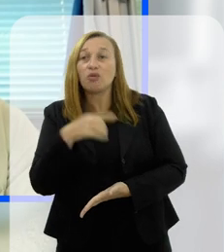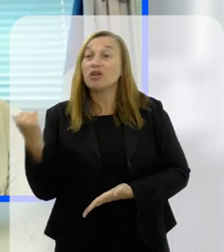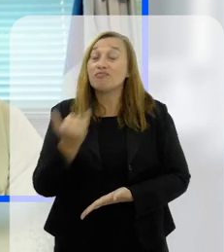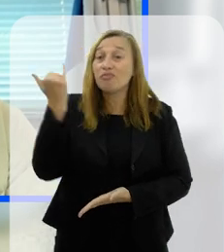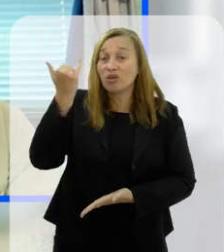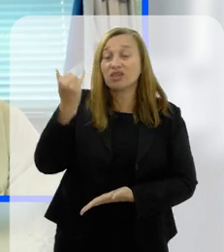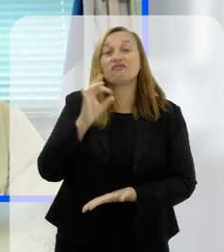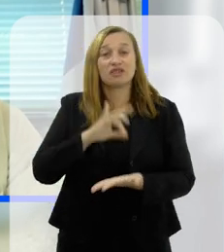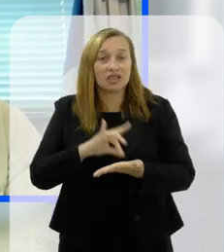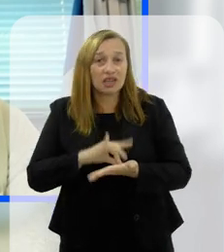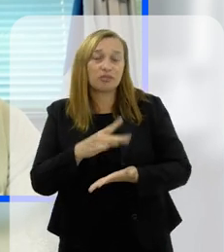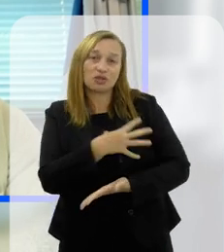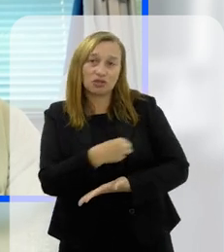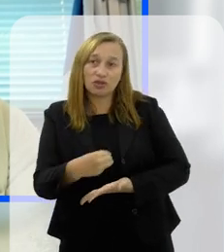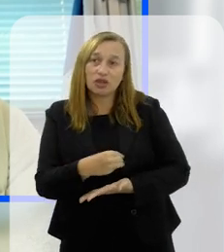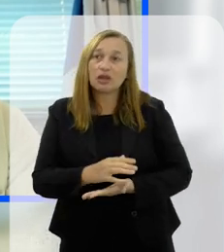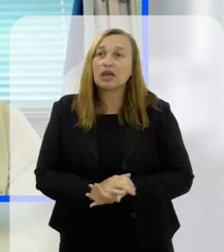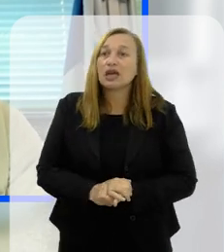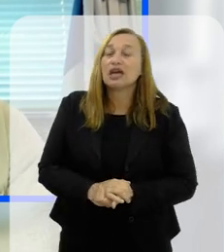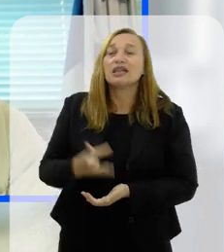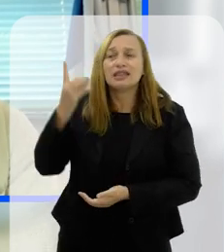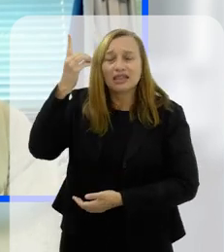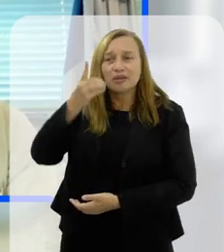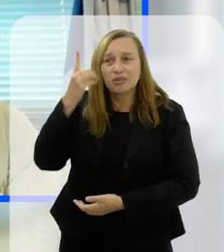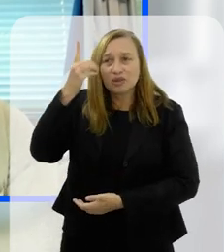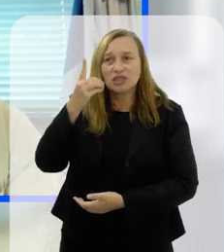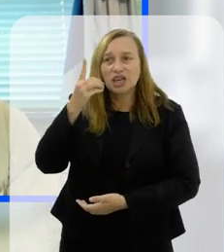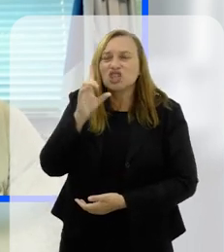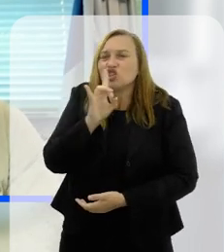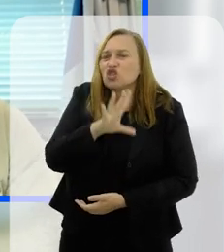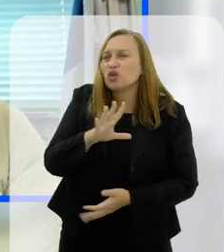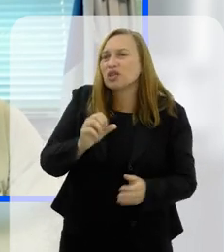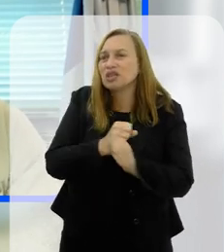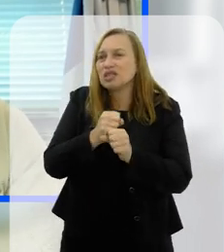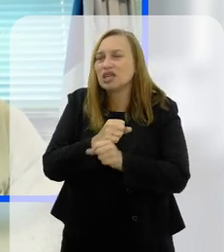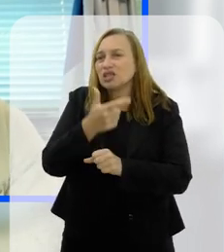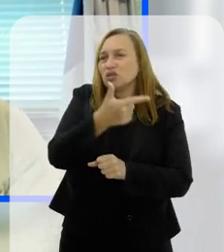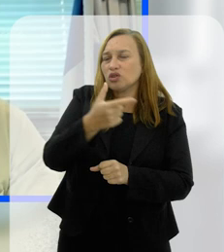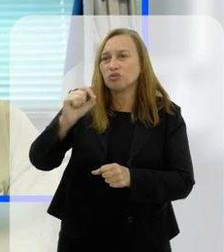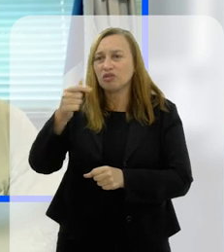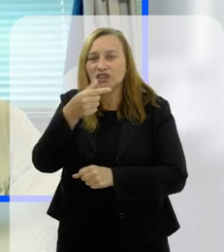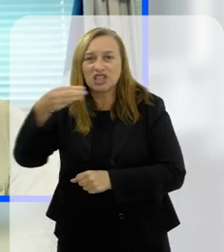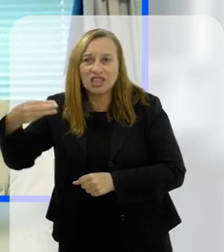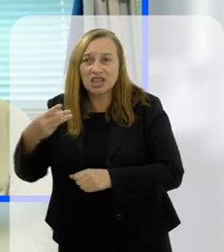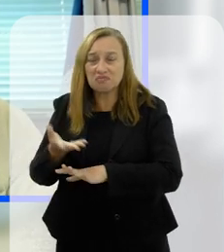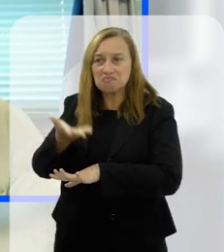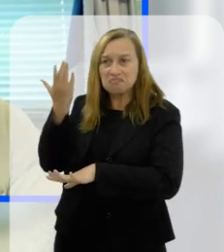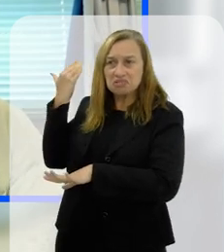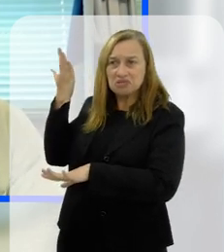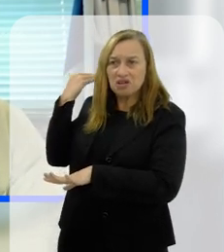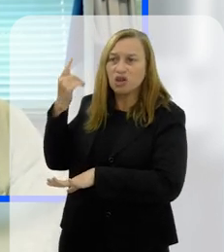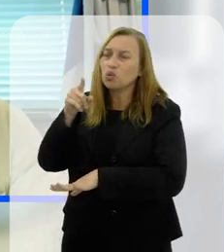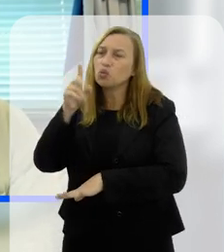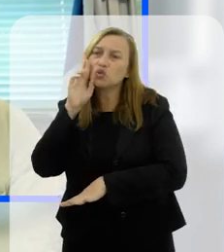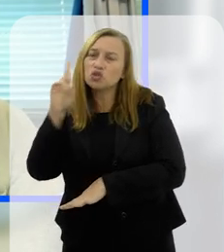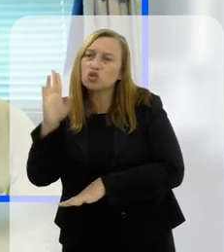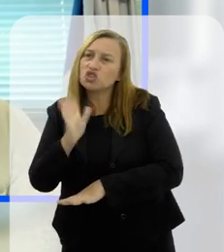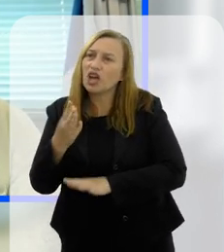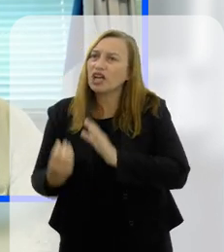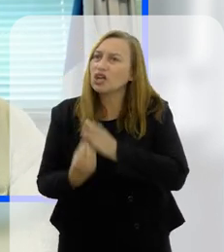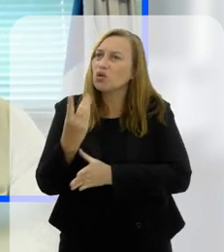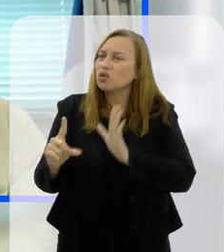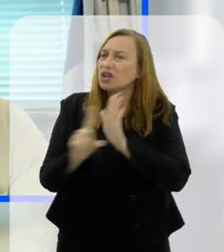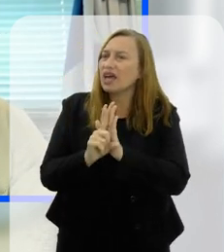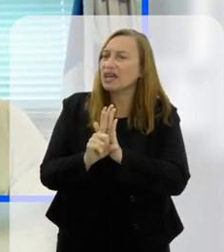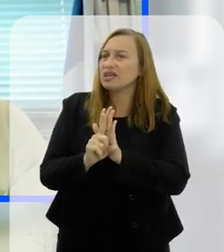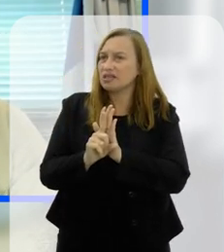filhos né que o que importa Realmente são eles eh Deputado só nesse ano de 2023 que passou o senhor o senhor